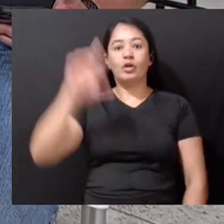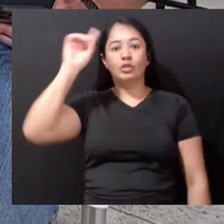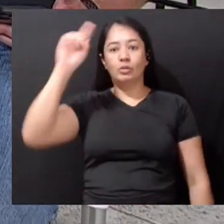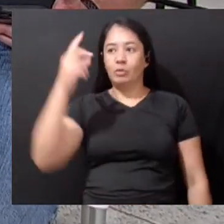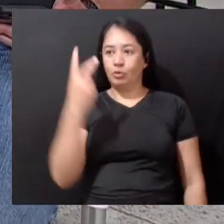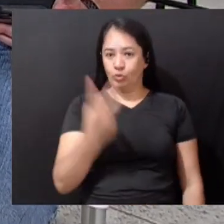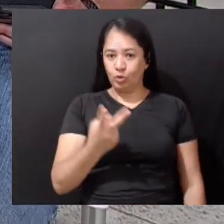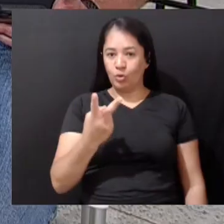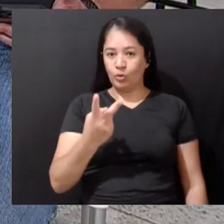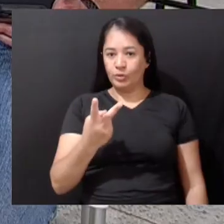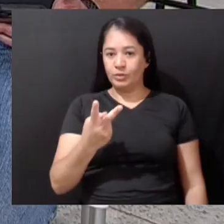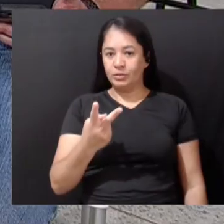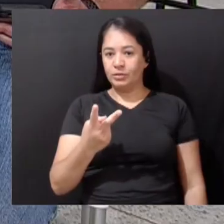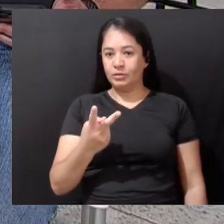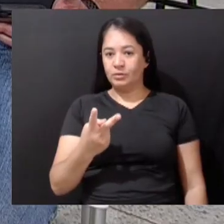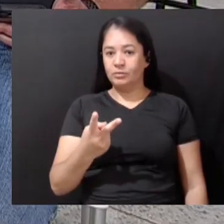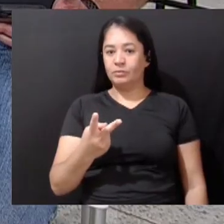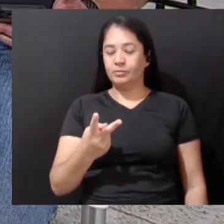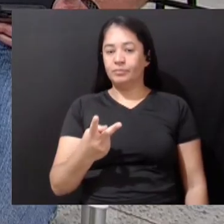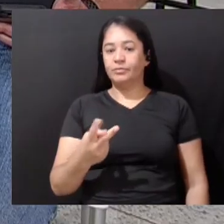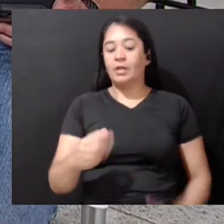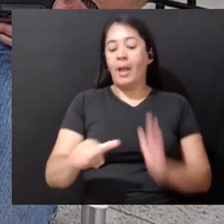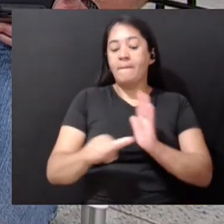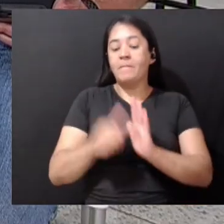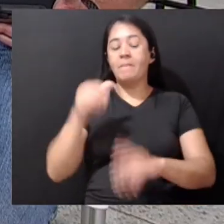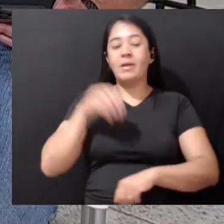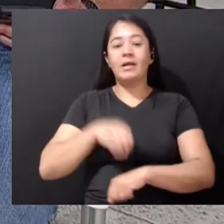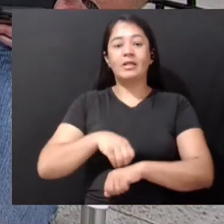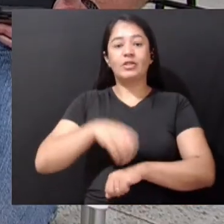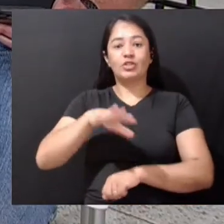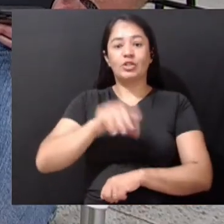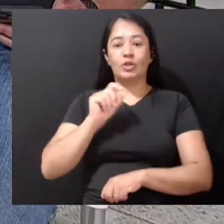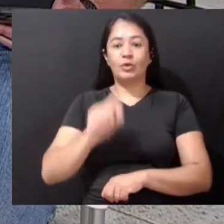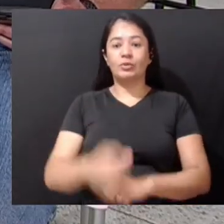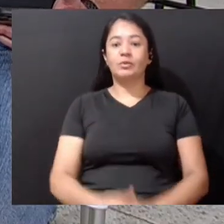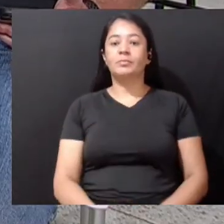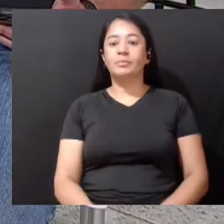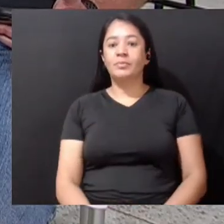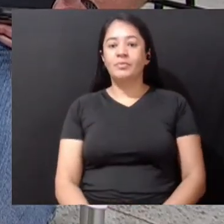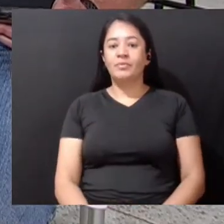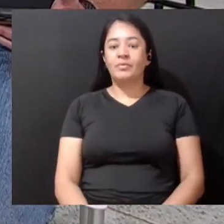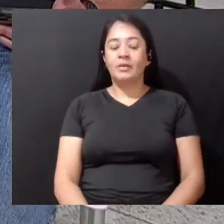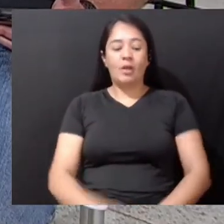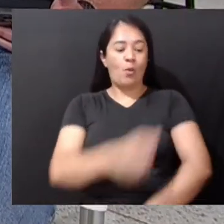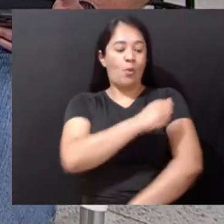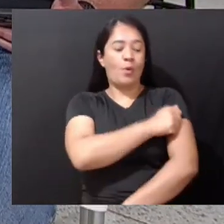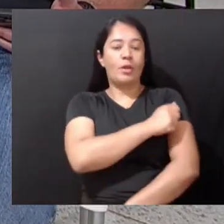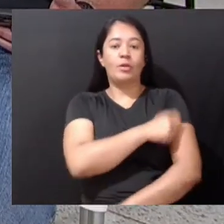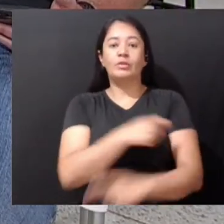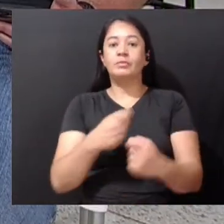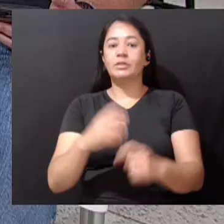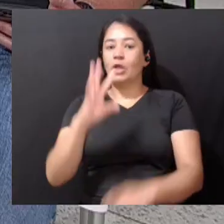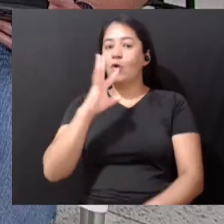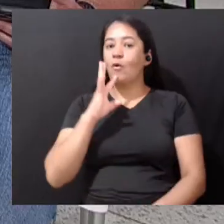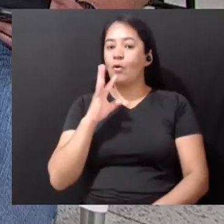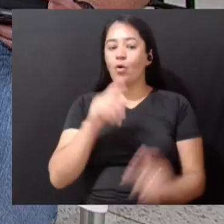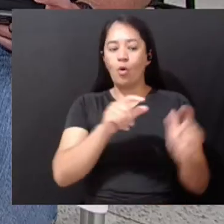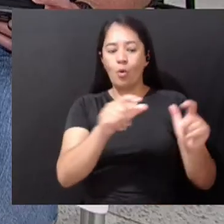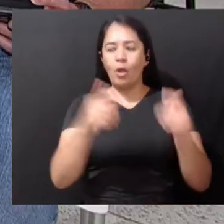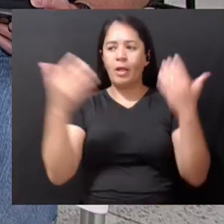né, para os estudantes, para o candidato, é ele conhecer, saber o local da prova, né?